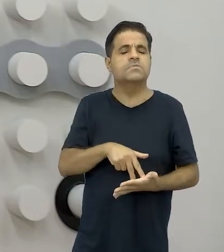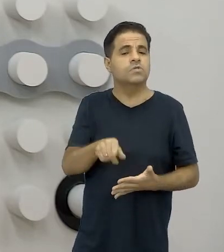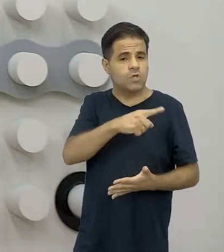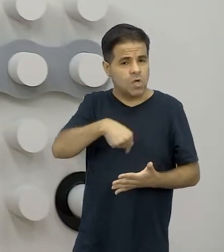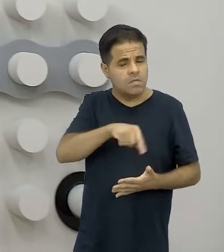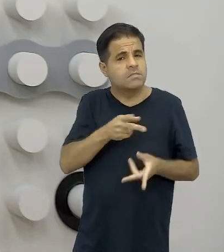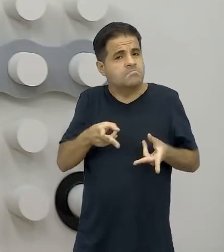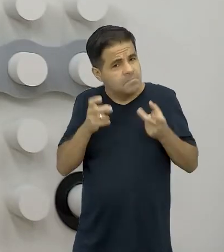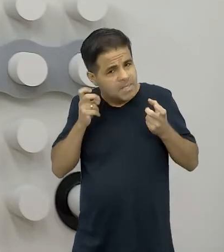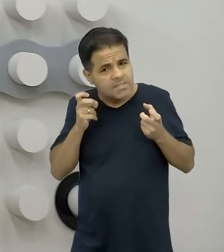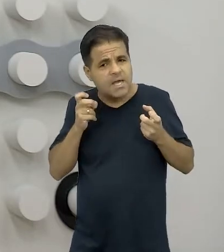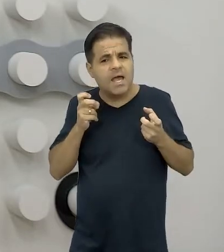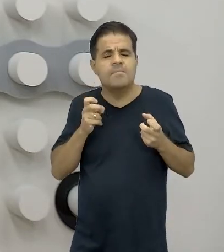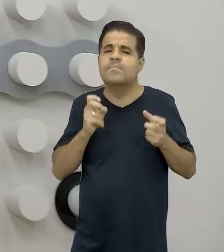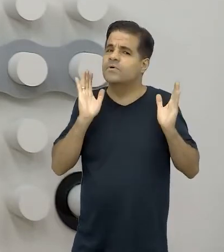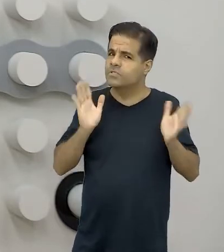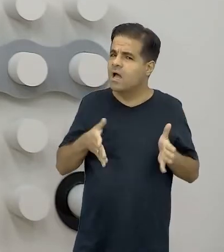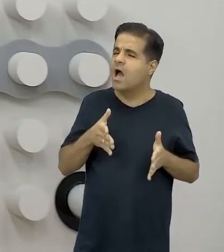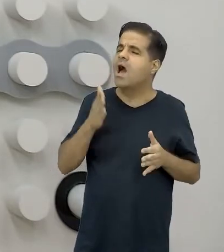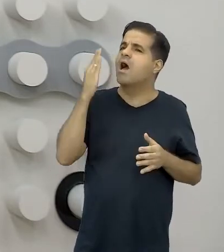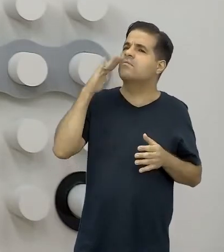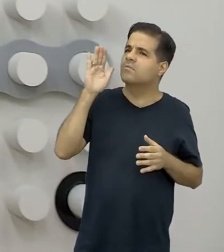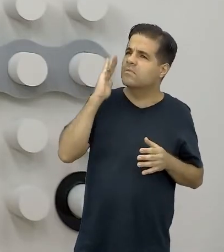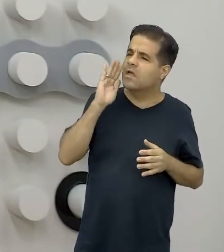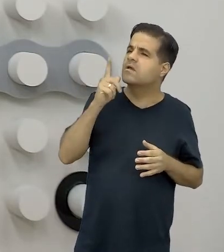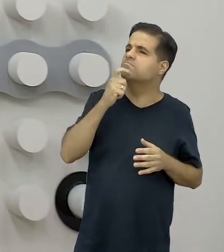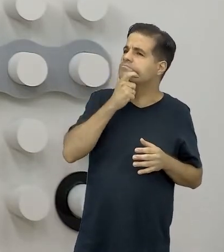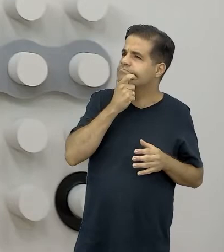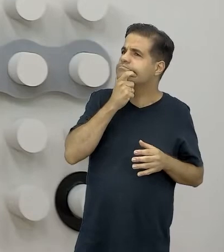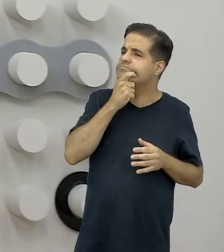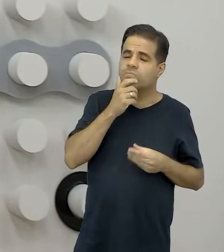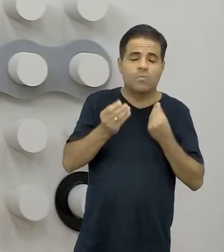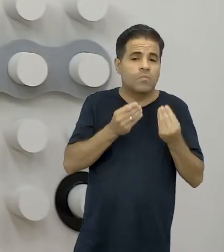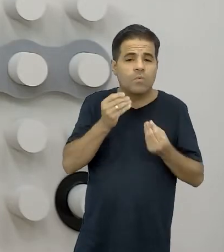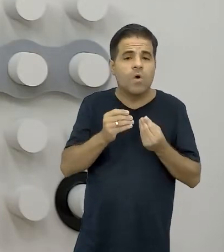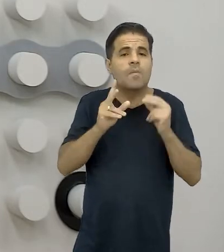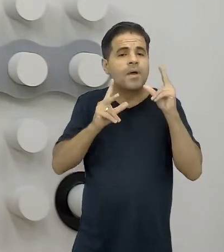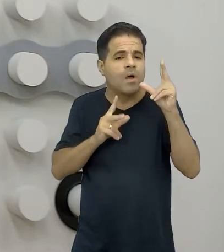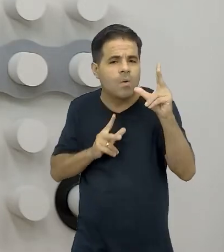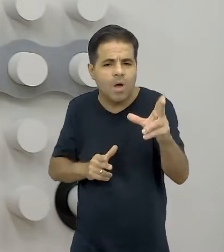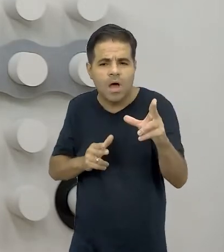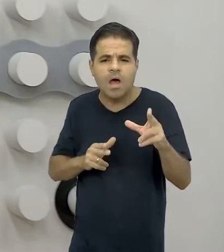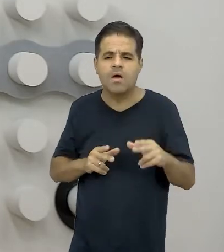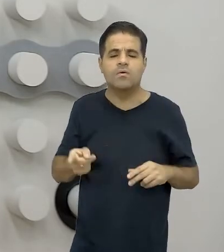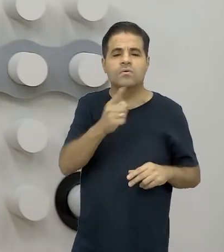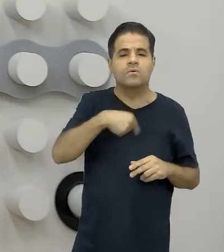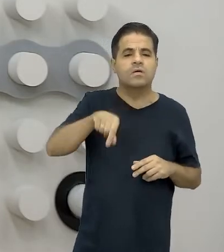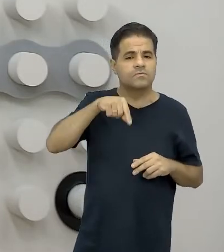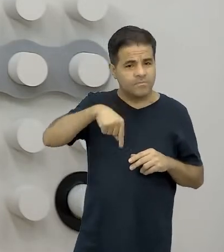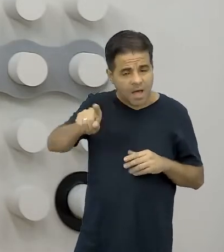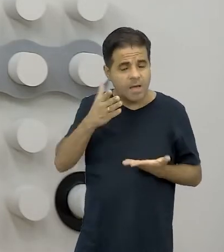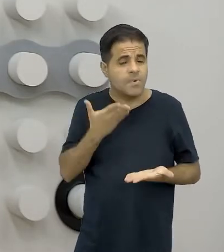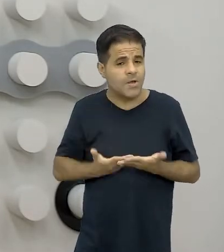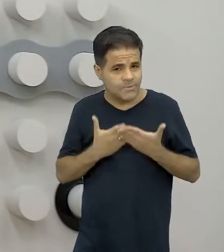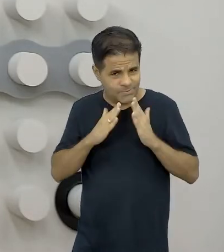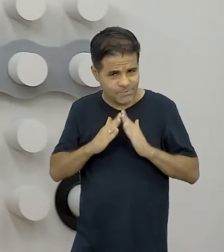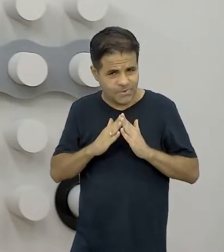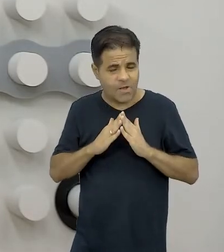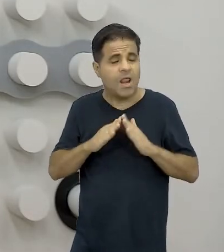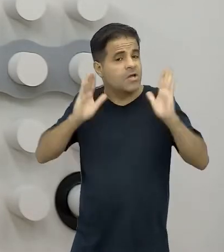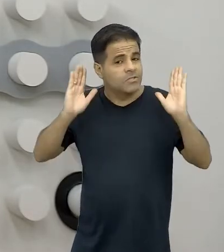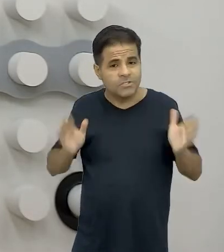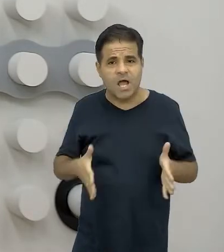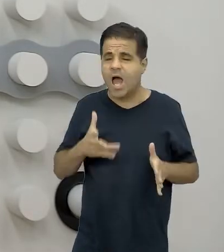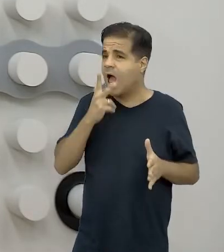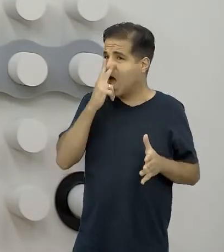gente percebe, mas a gente já subentende. É como se fosse o seguinte, a gente fosse para a escola e já